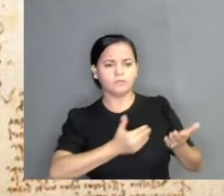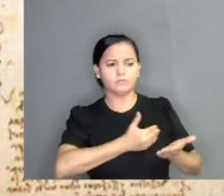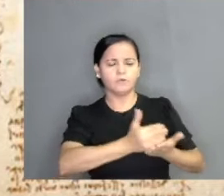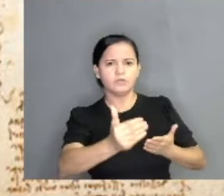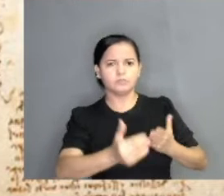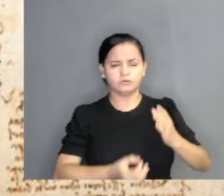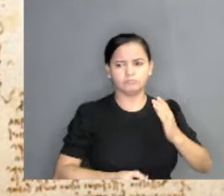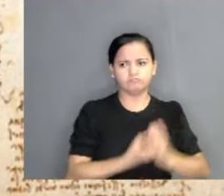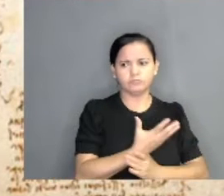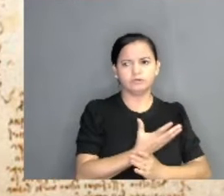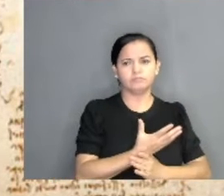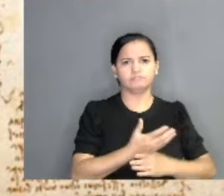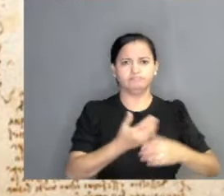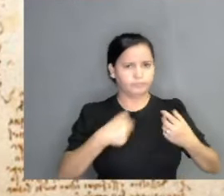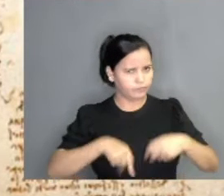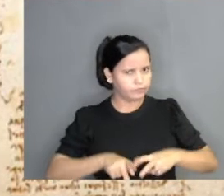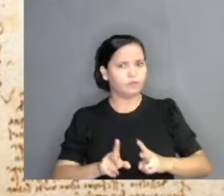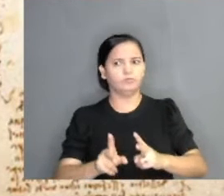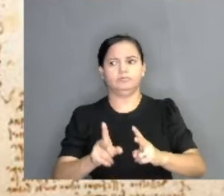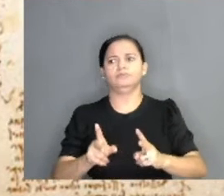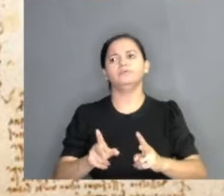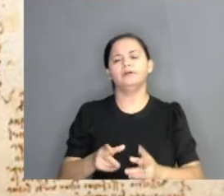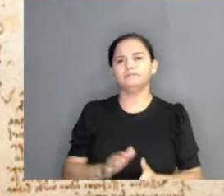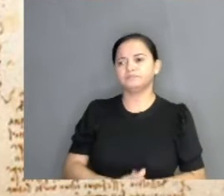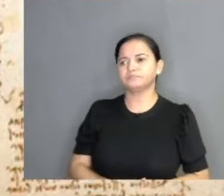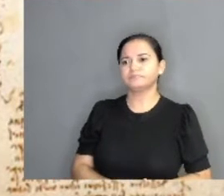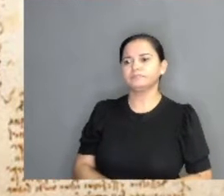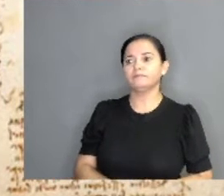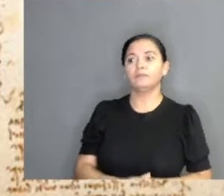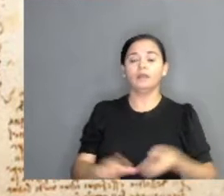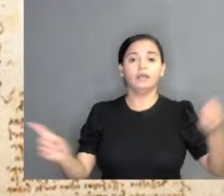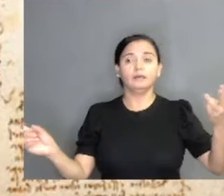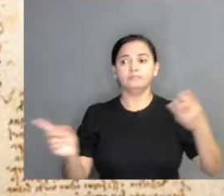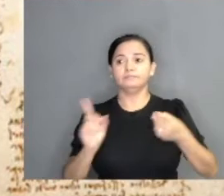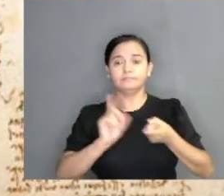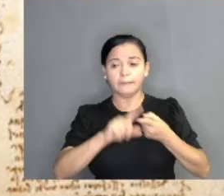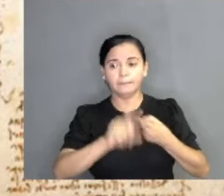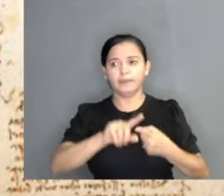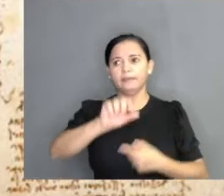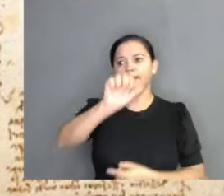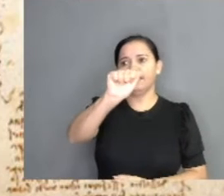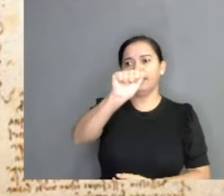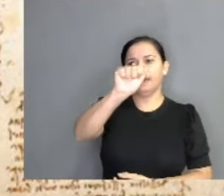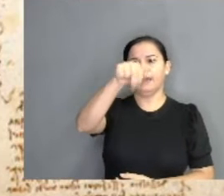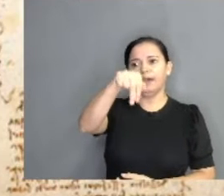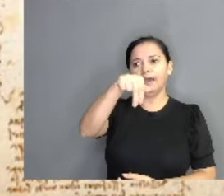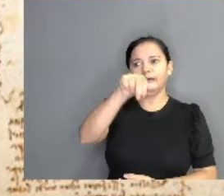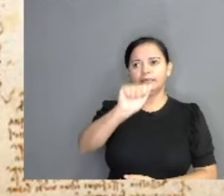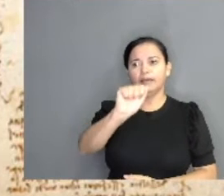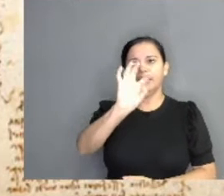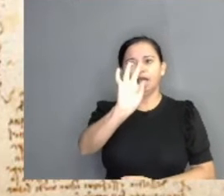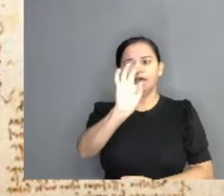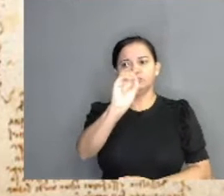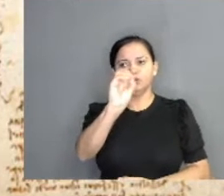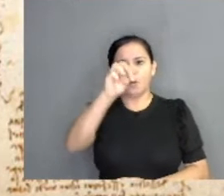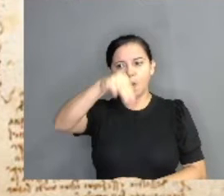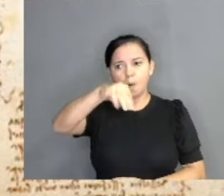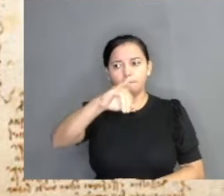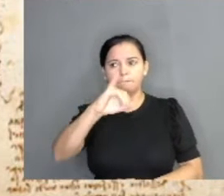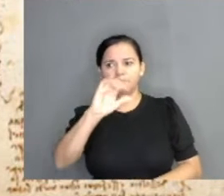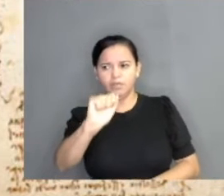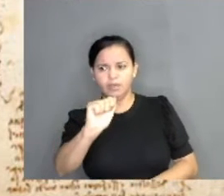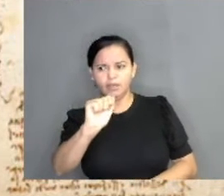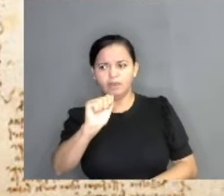e assim segue. Tá bom, gente? Bom, a anatomia, estudo do funcionamento